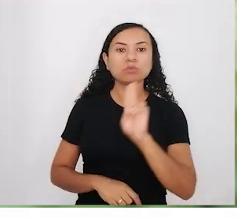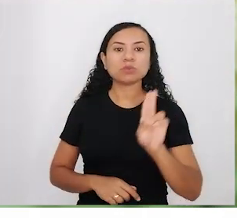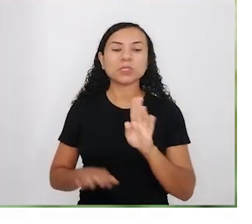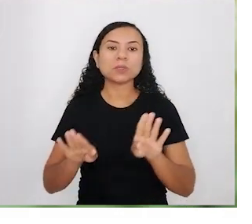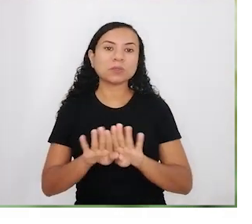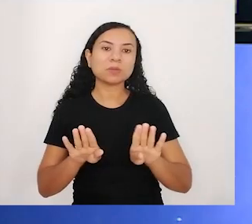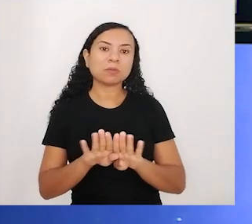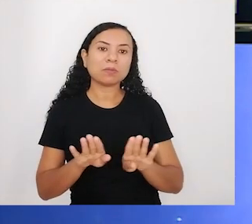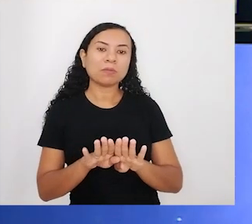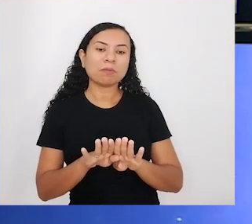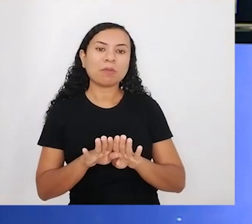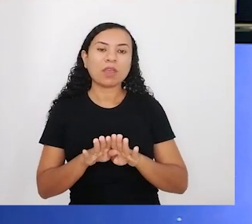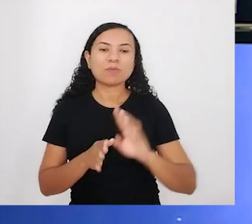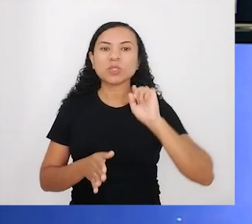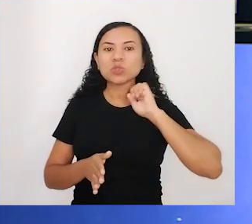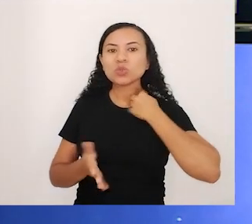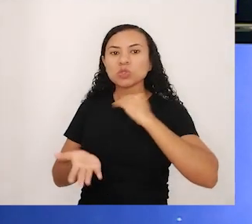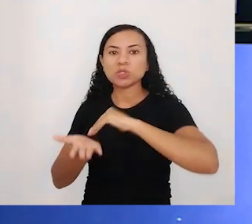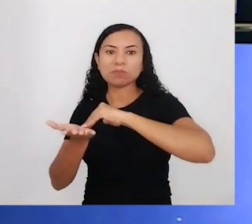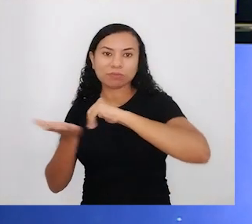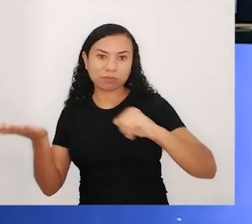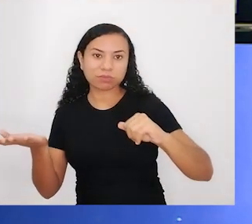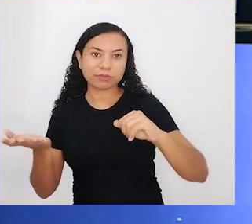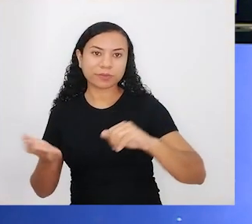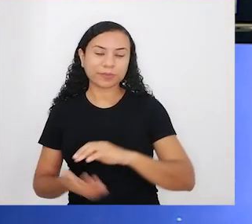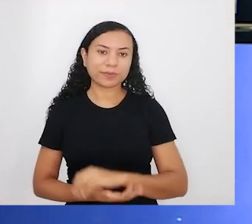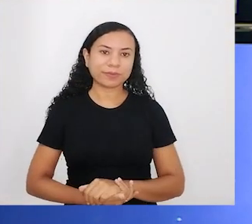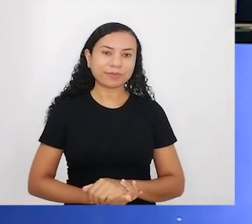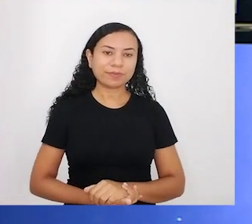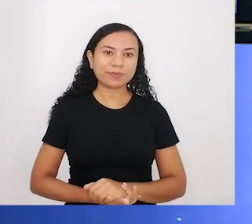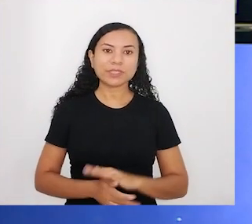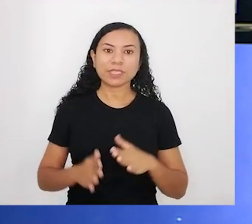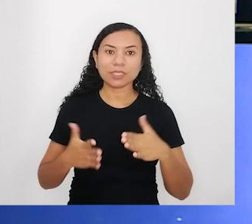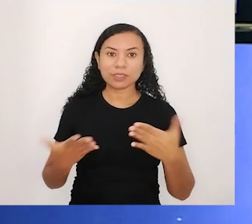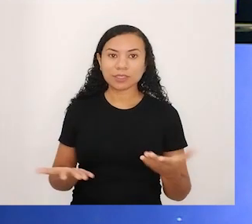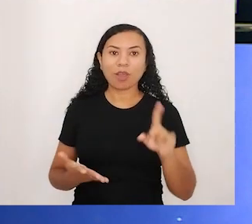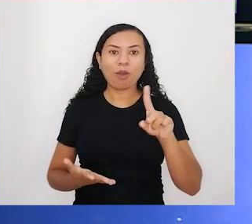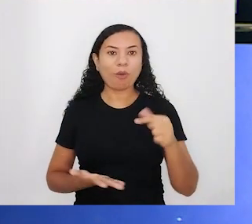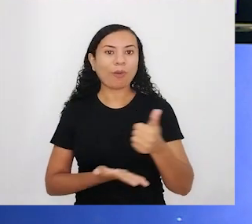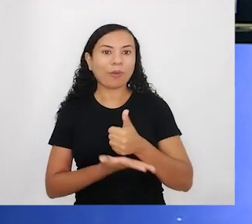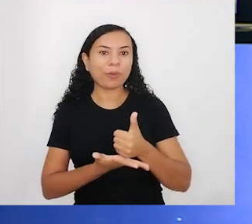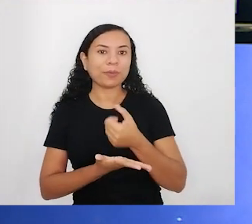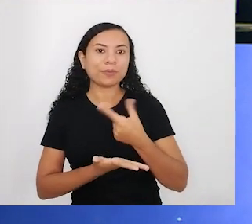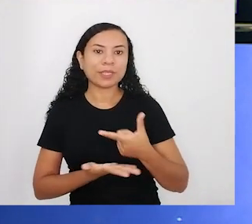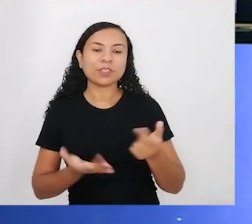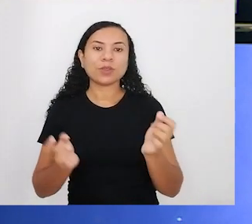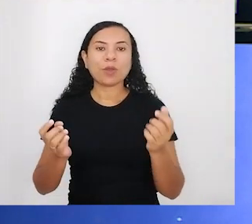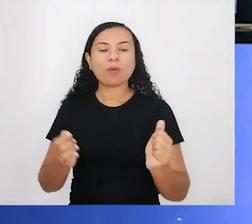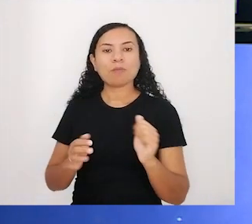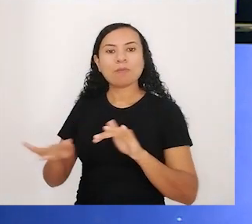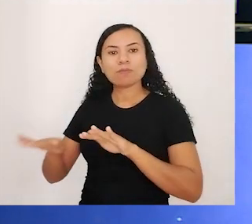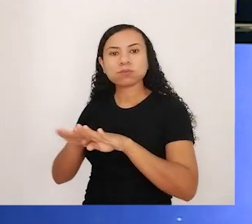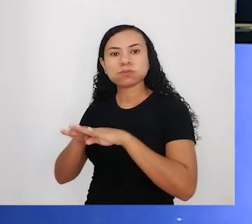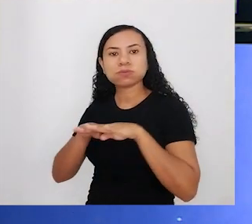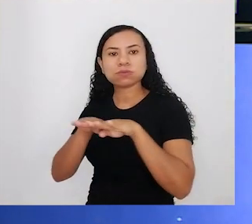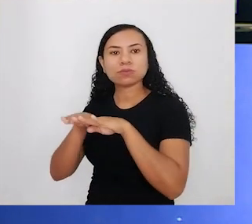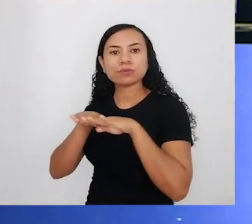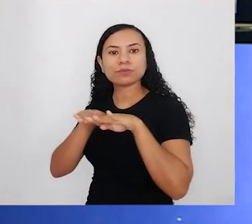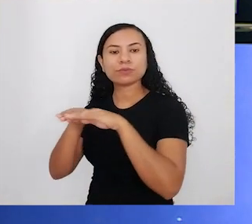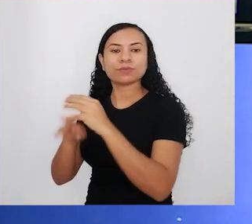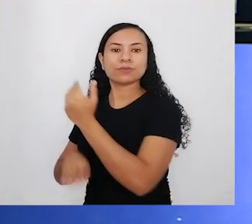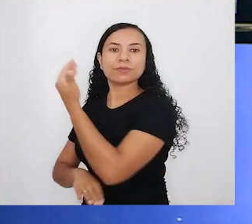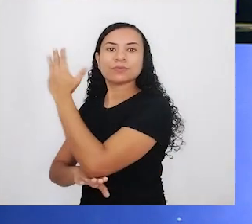ambiente para descontaminação. Então, a biorremediação visa promover a restauração do equilíbrio ecológico